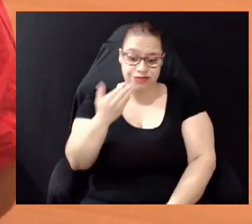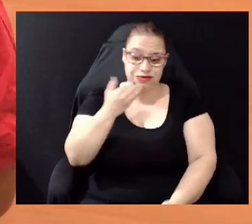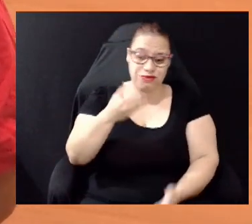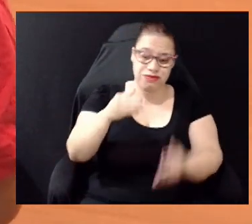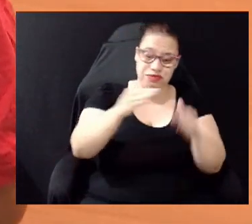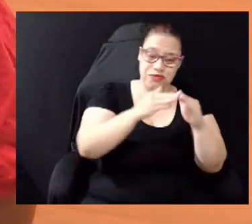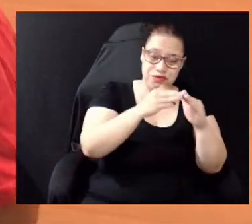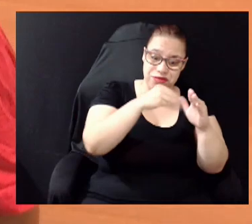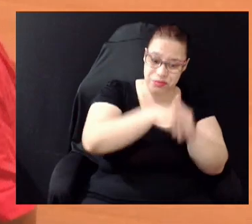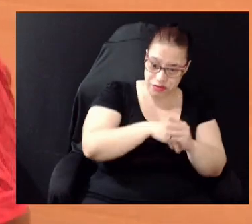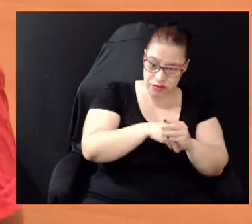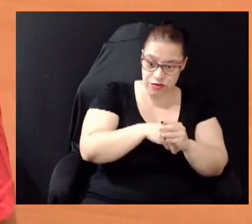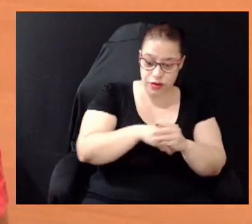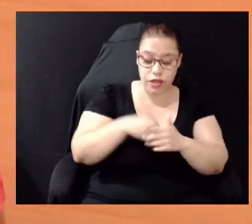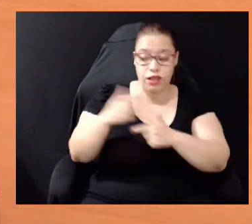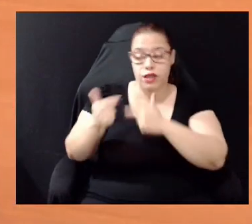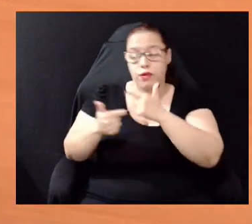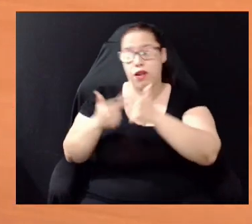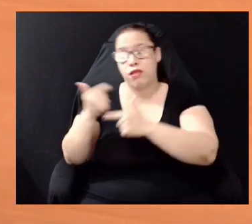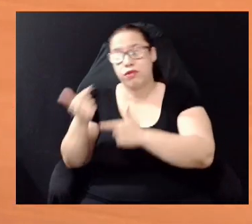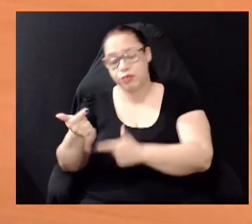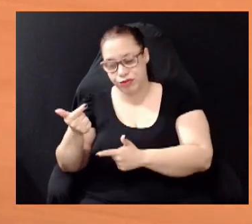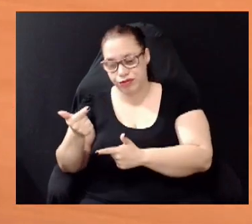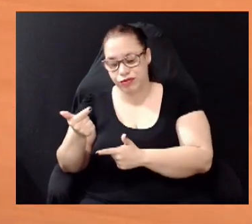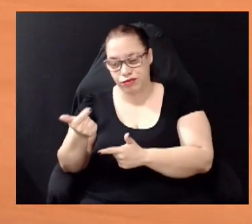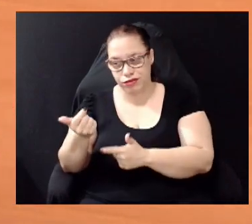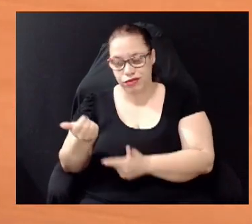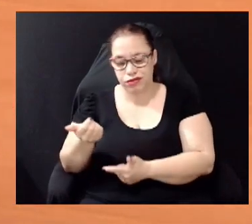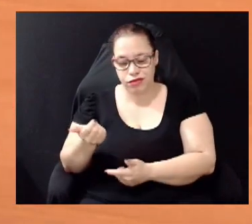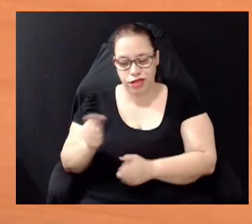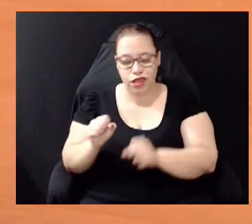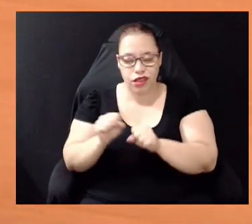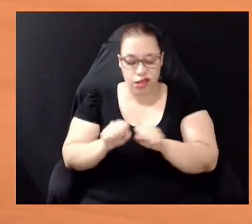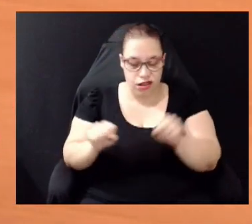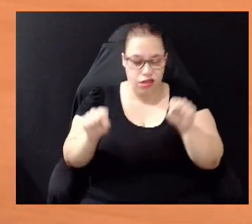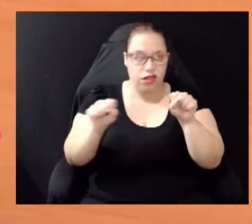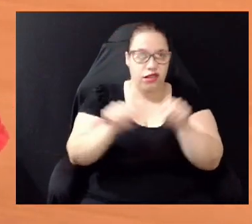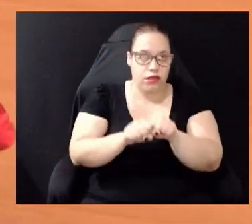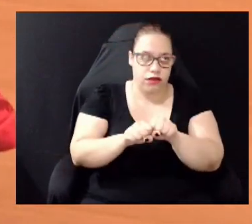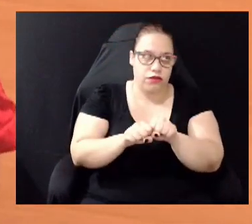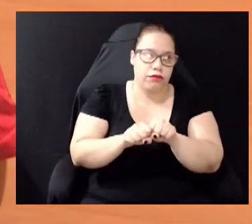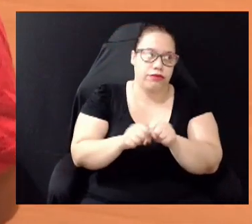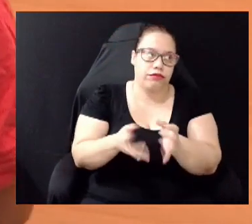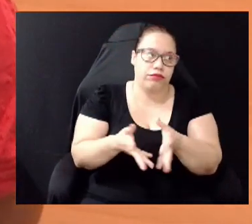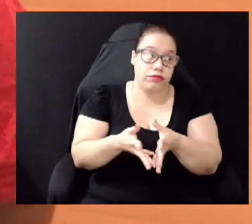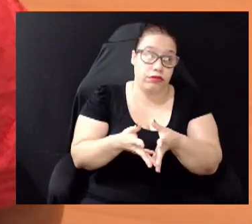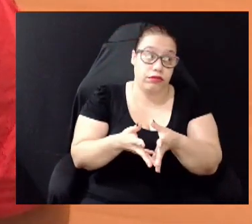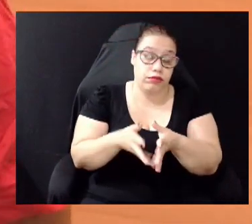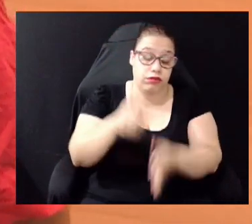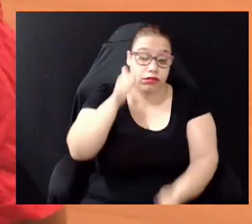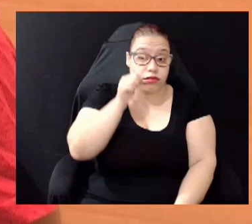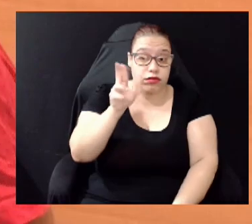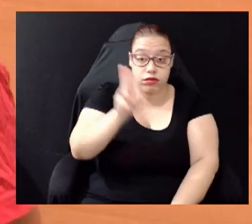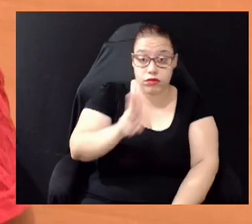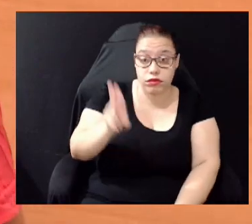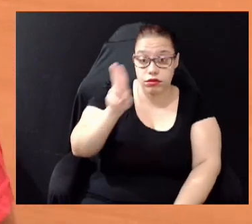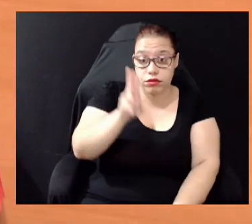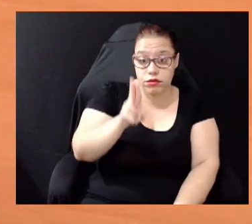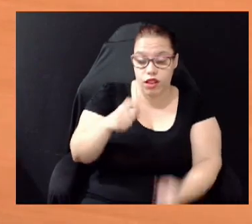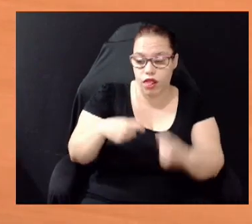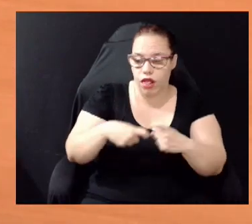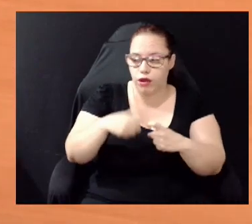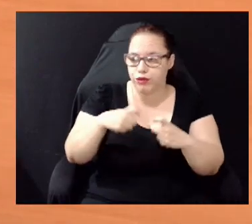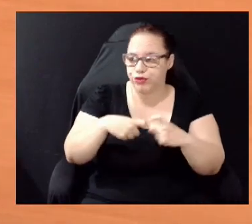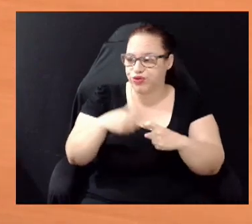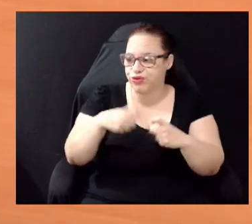mulheres trabalham, que nesse sistema a mulher ela é utilizada como uma reprodução, né,